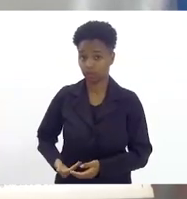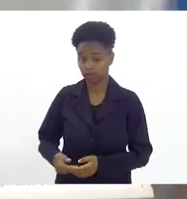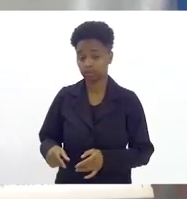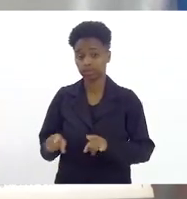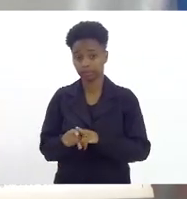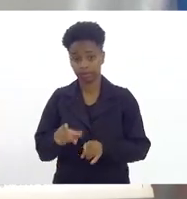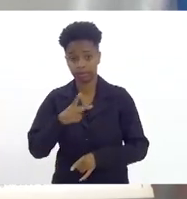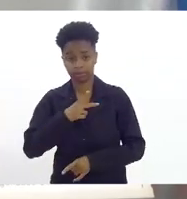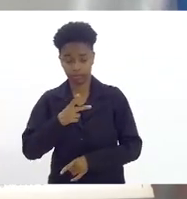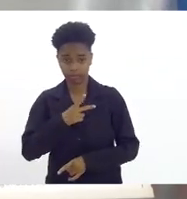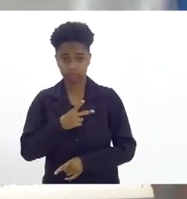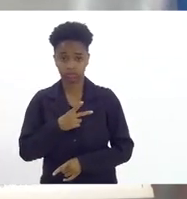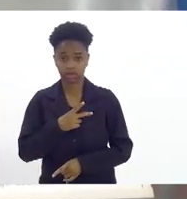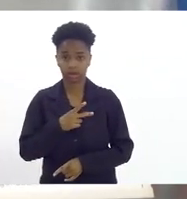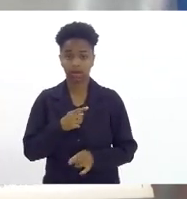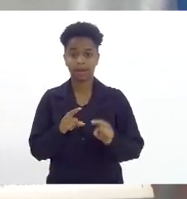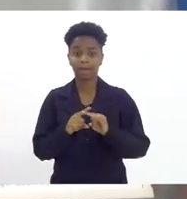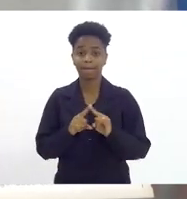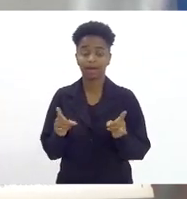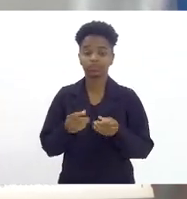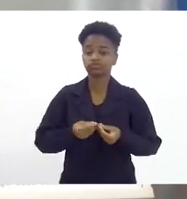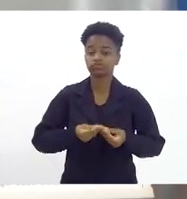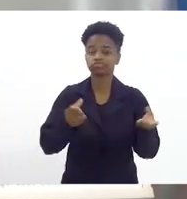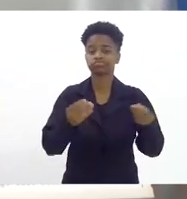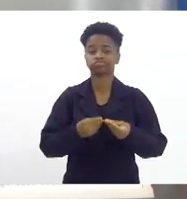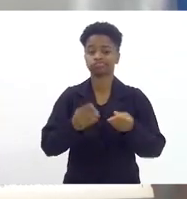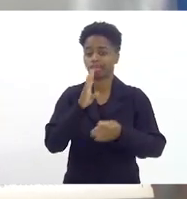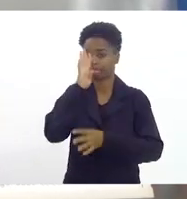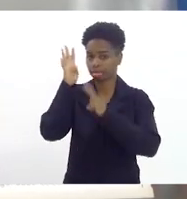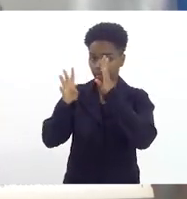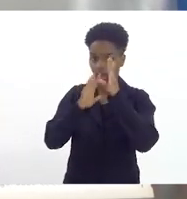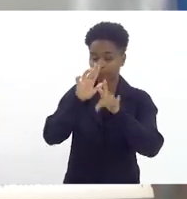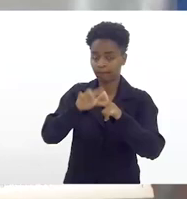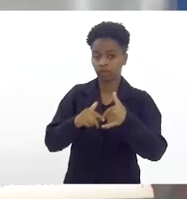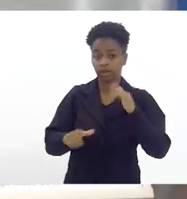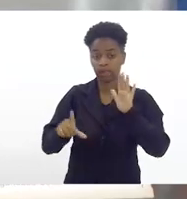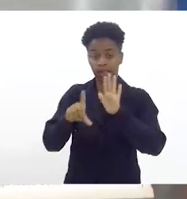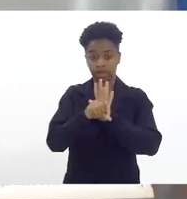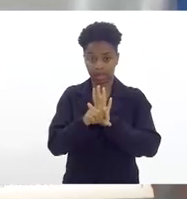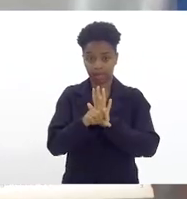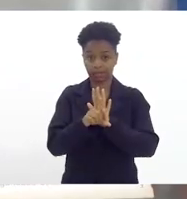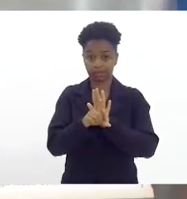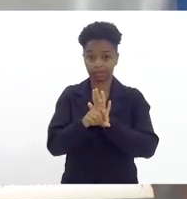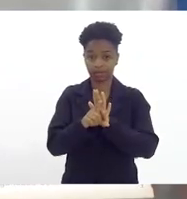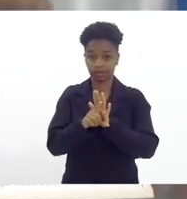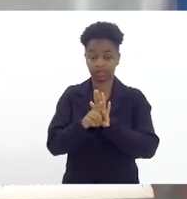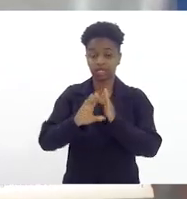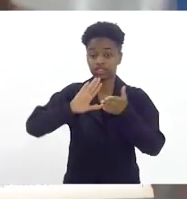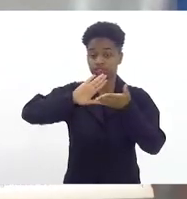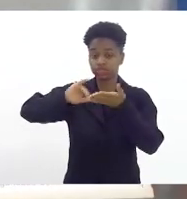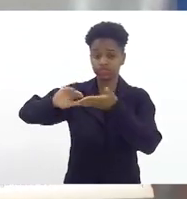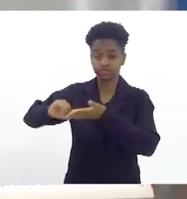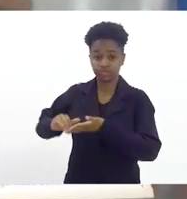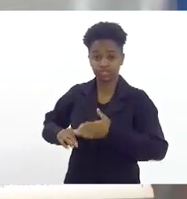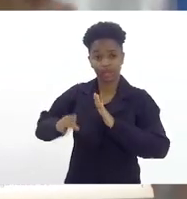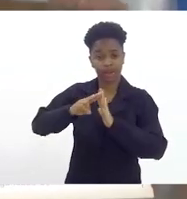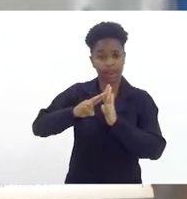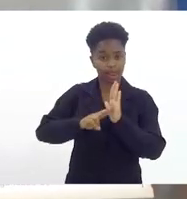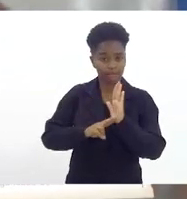universidades privadas sendo oferecidos através de uma legislação que lamentou